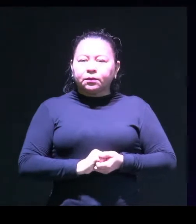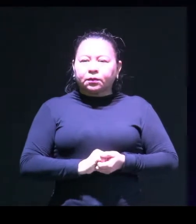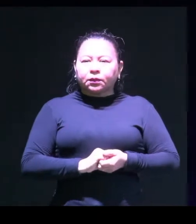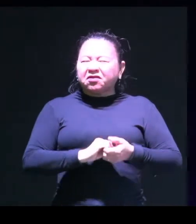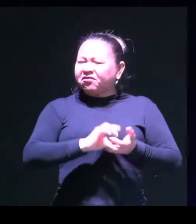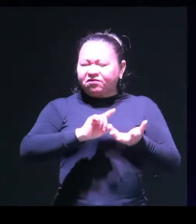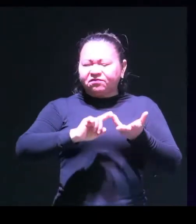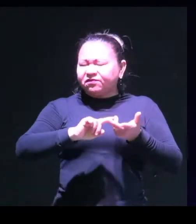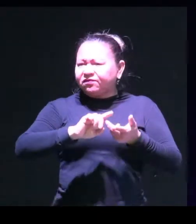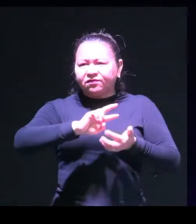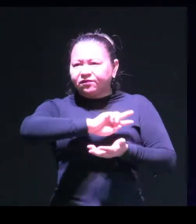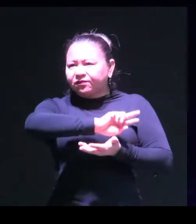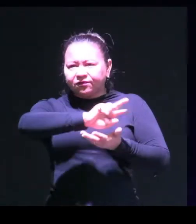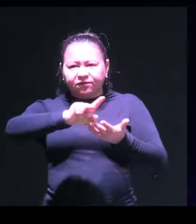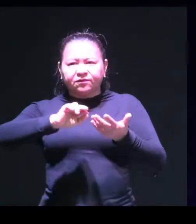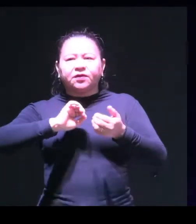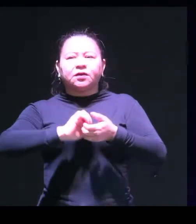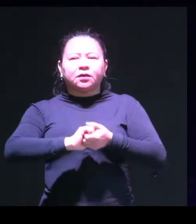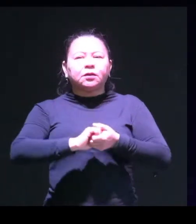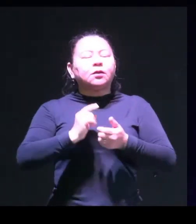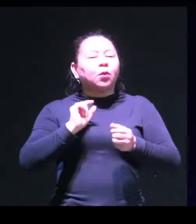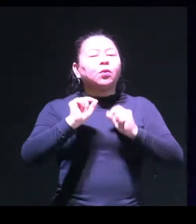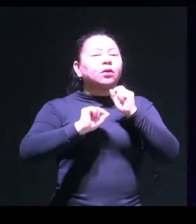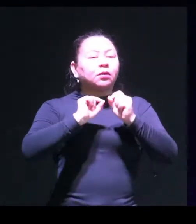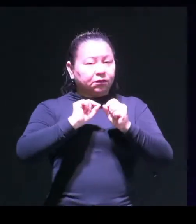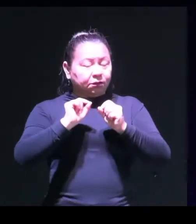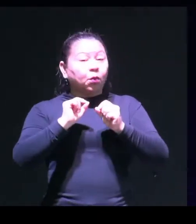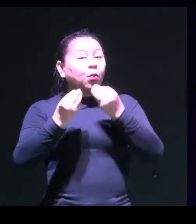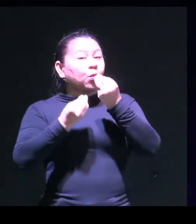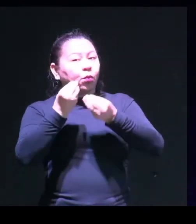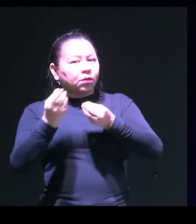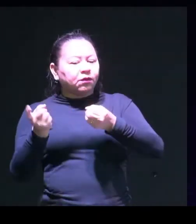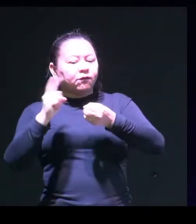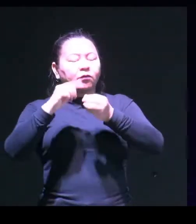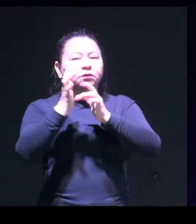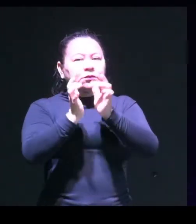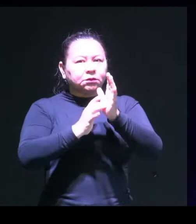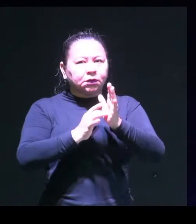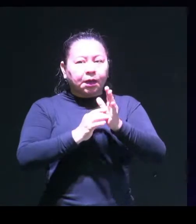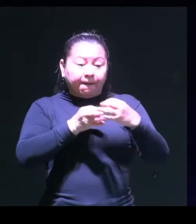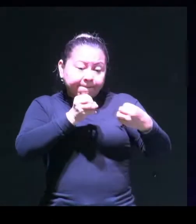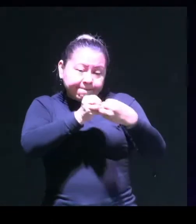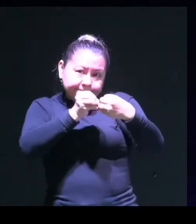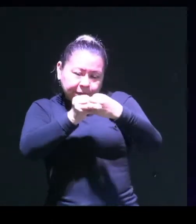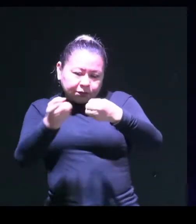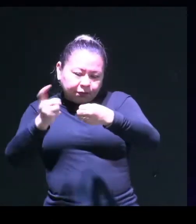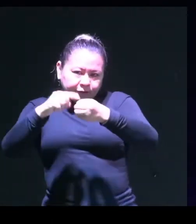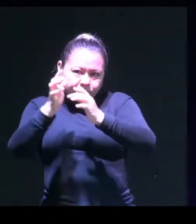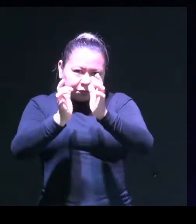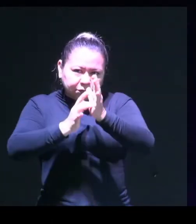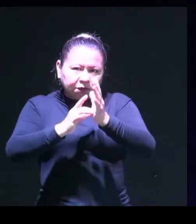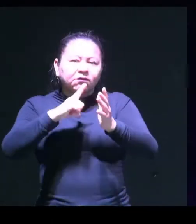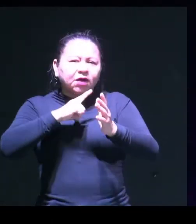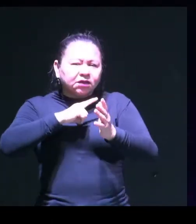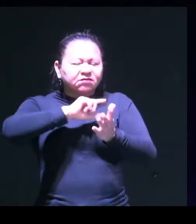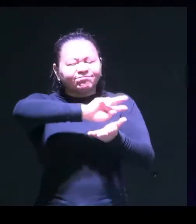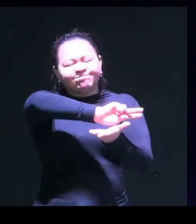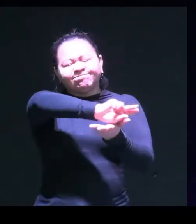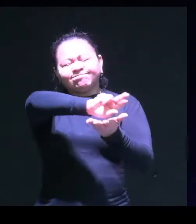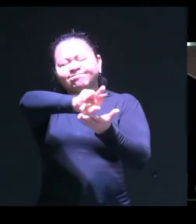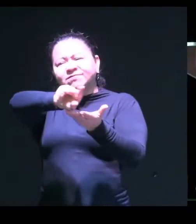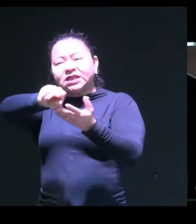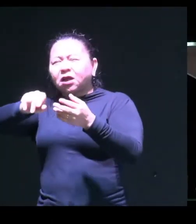Várias pistas que serviriam de sinais da proximidade da sua vinda. Ele disse que próximo da sua vinda haveria grande